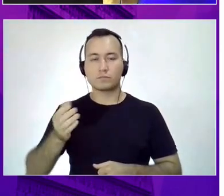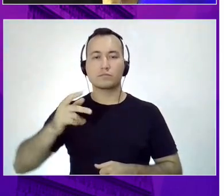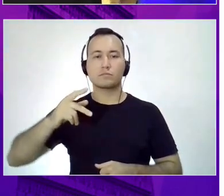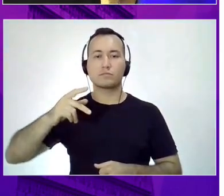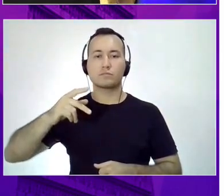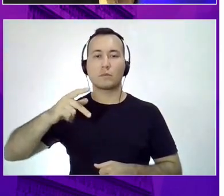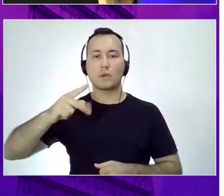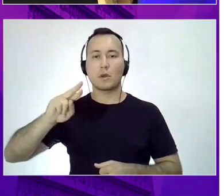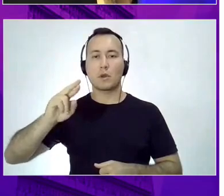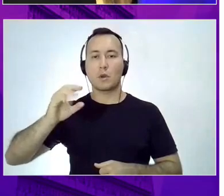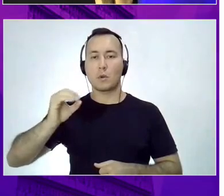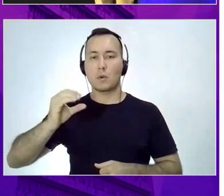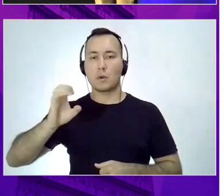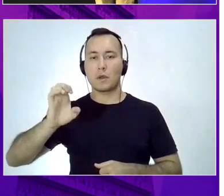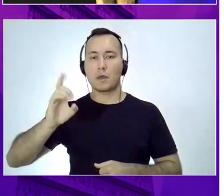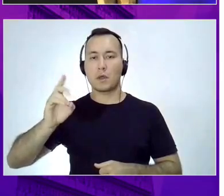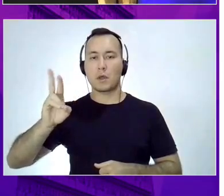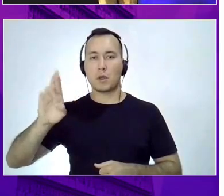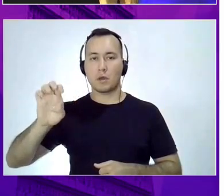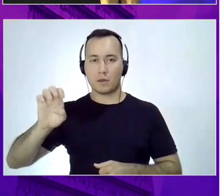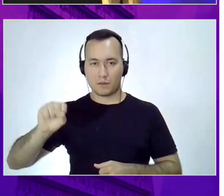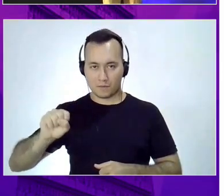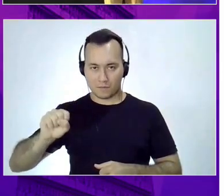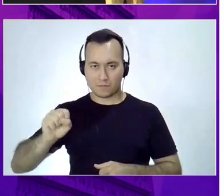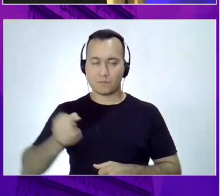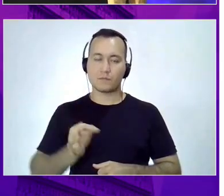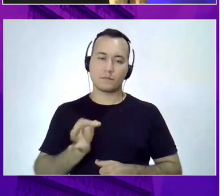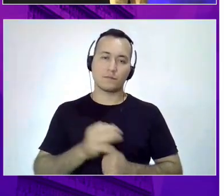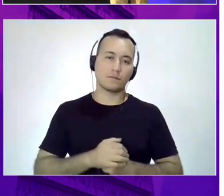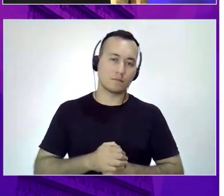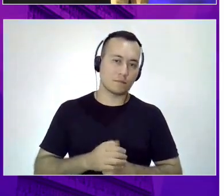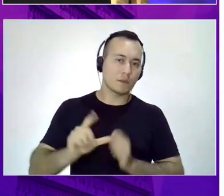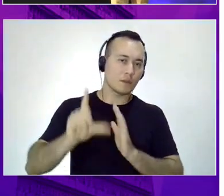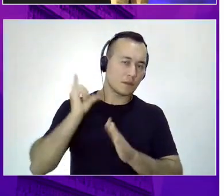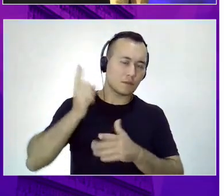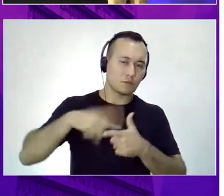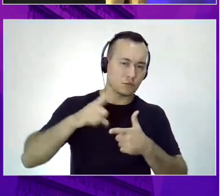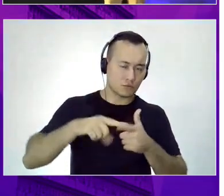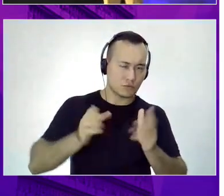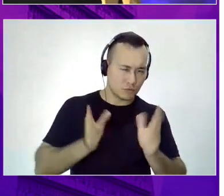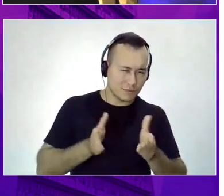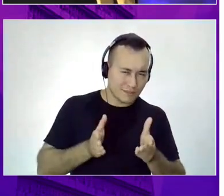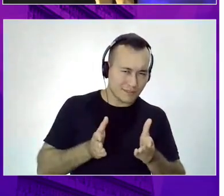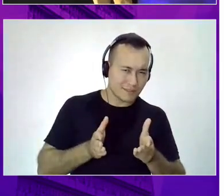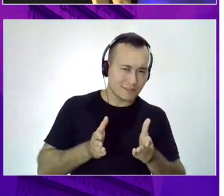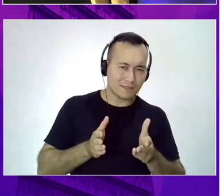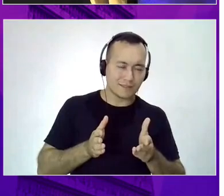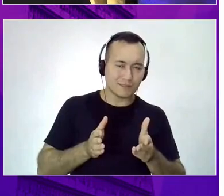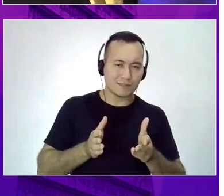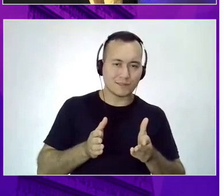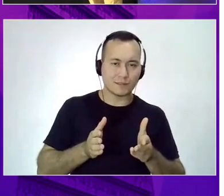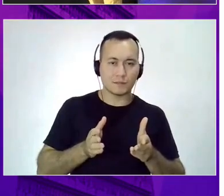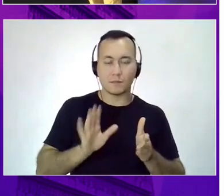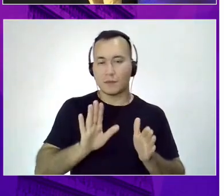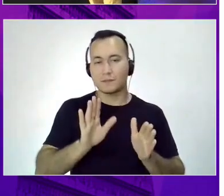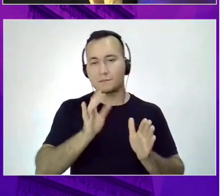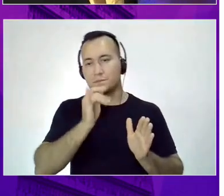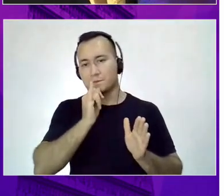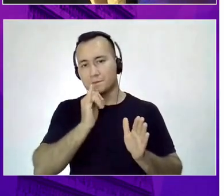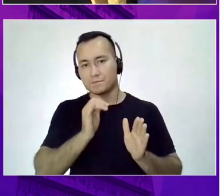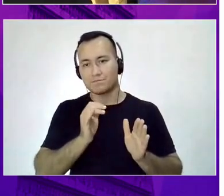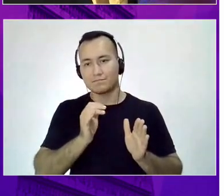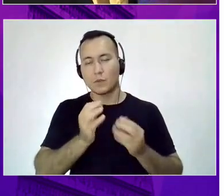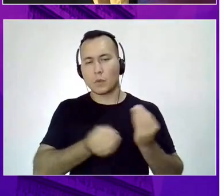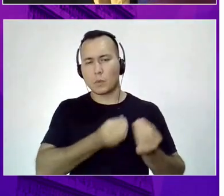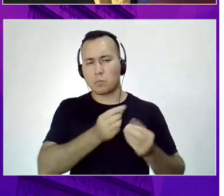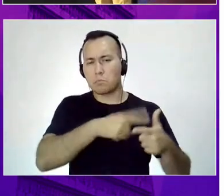Então, não sei se alguém já passou por esse problema, mas isso inviabiliza teste, isso deixava